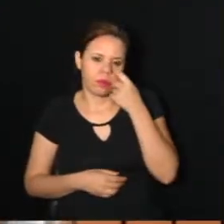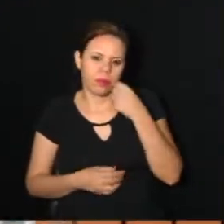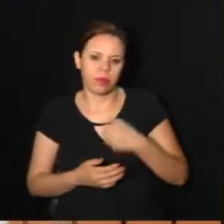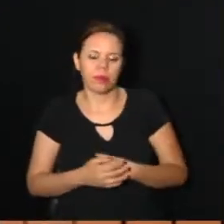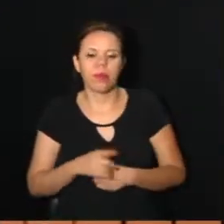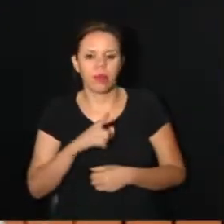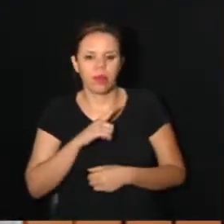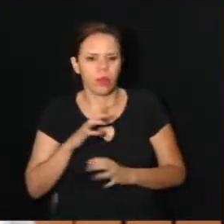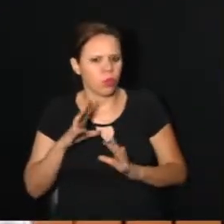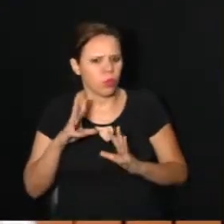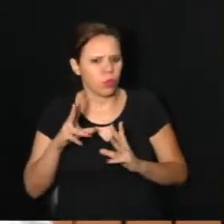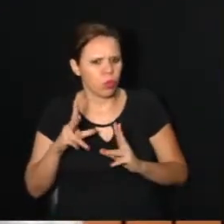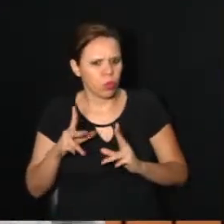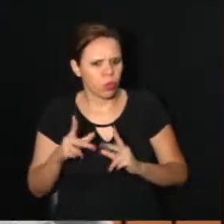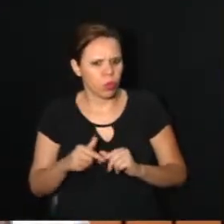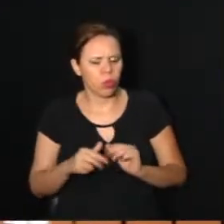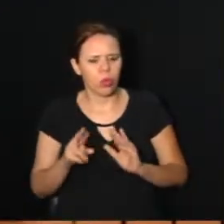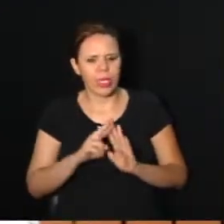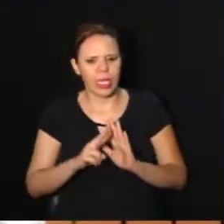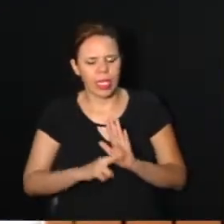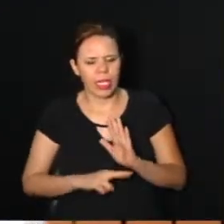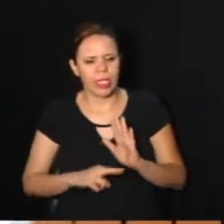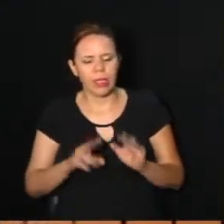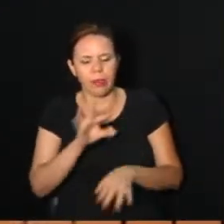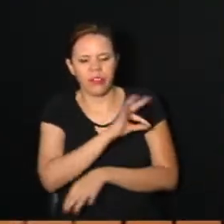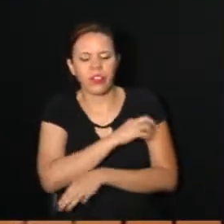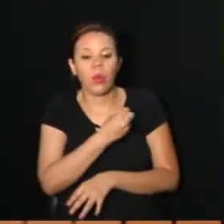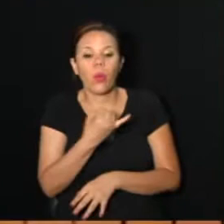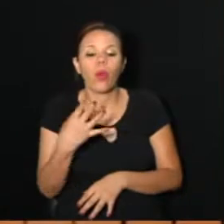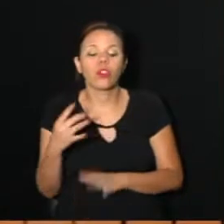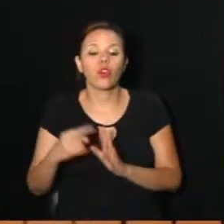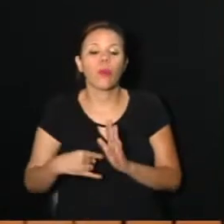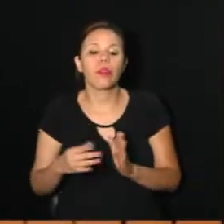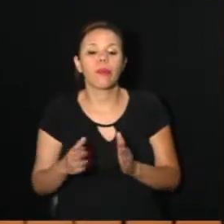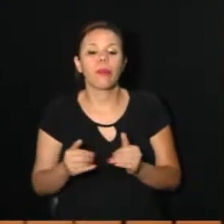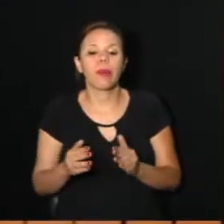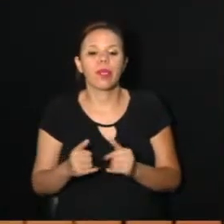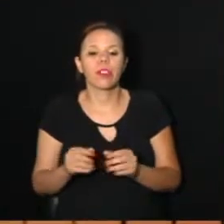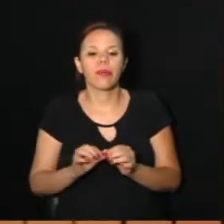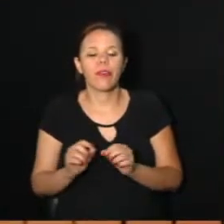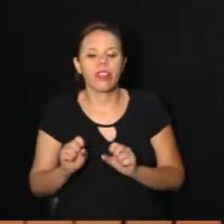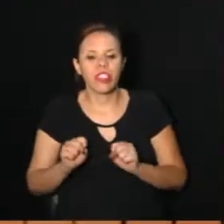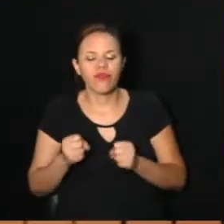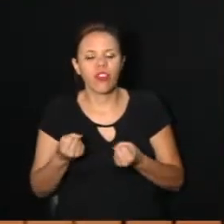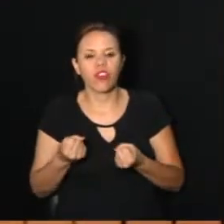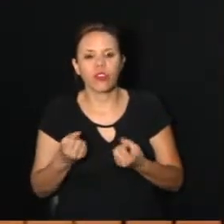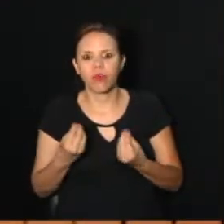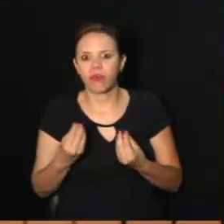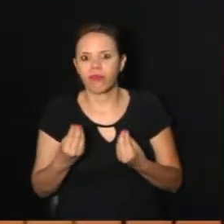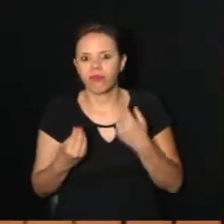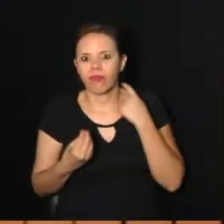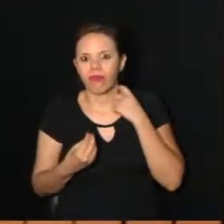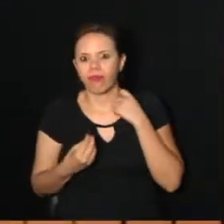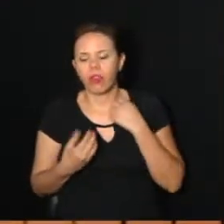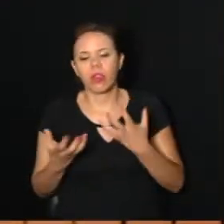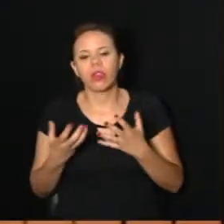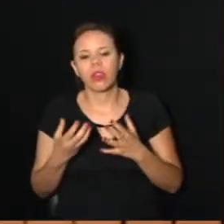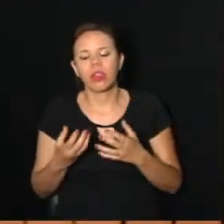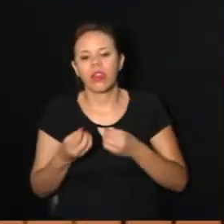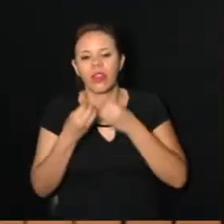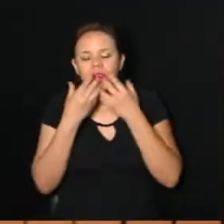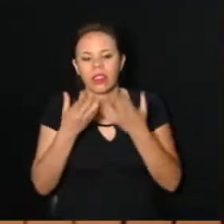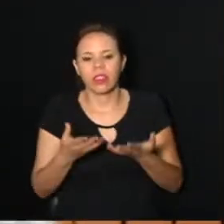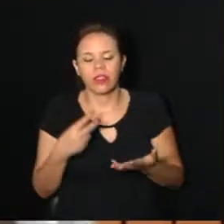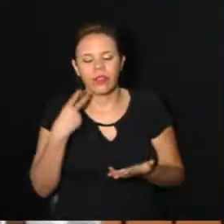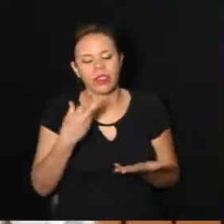Eu tenho todos os procedimentos da Prefeitura, quantos documentos pedem, né? Nós estamos lá fazendo um esforço danado, e eu queria citar,